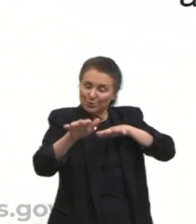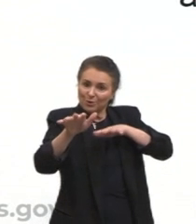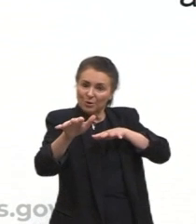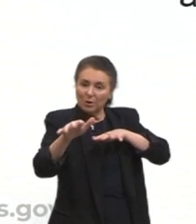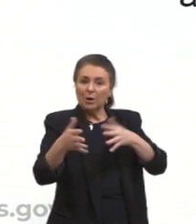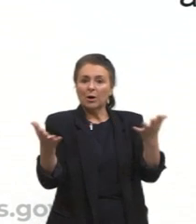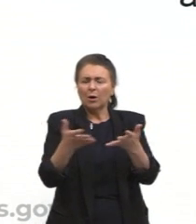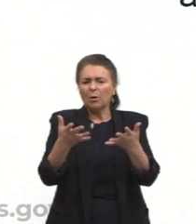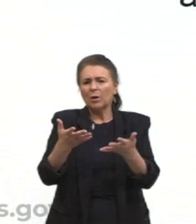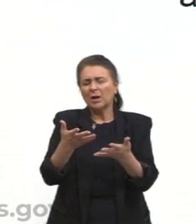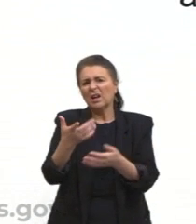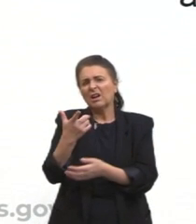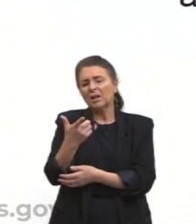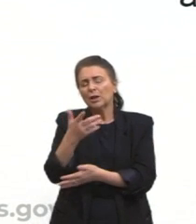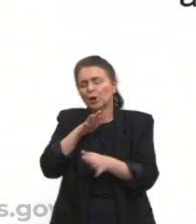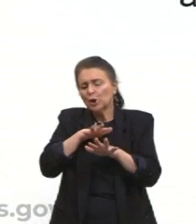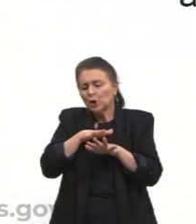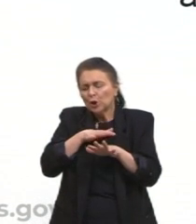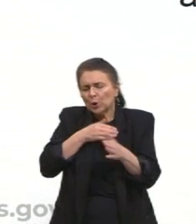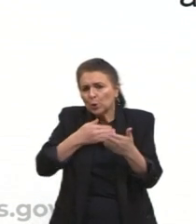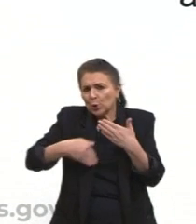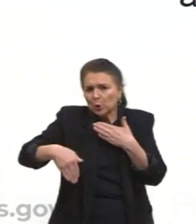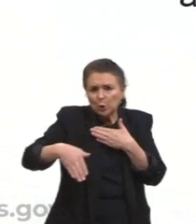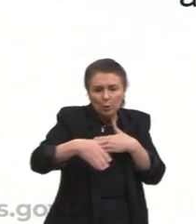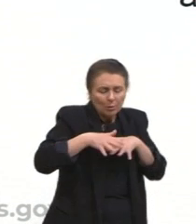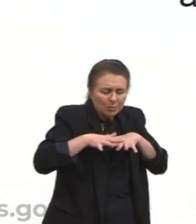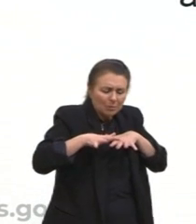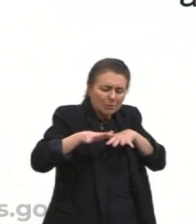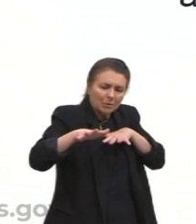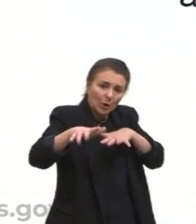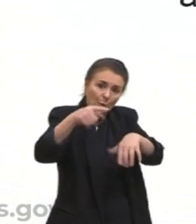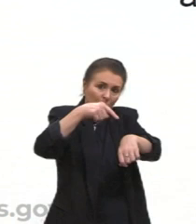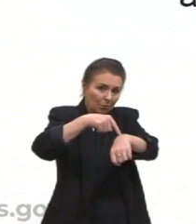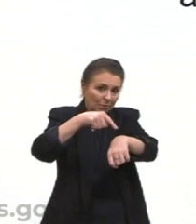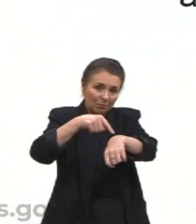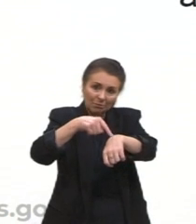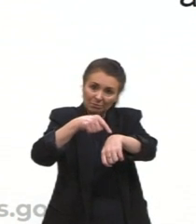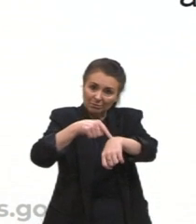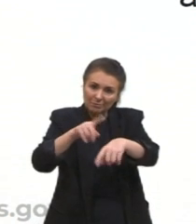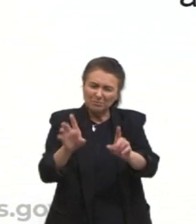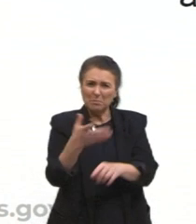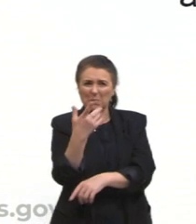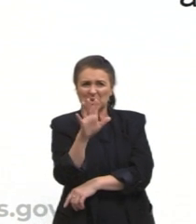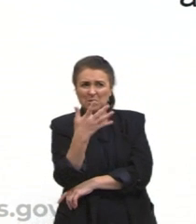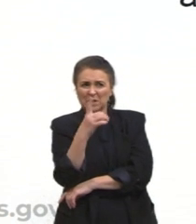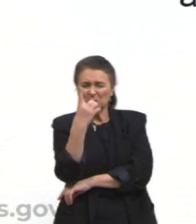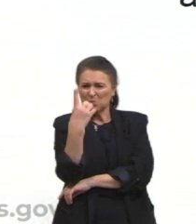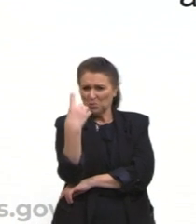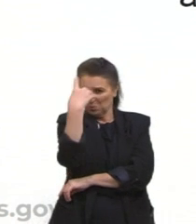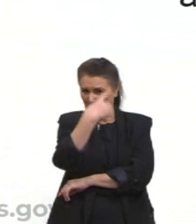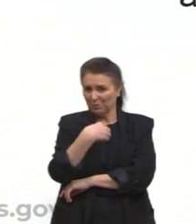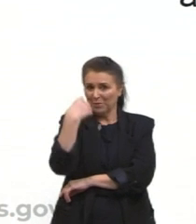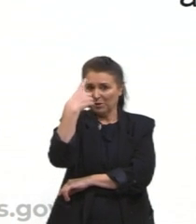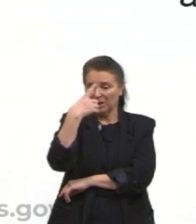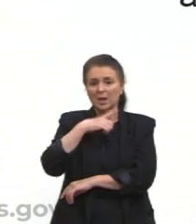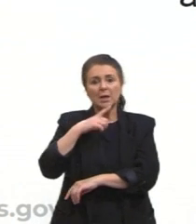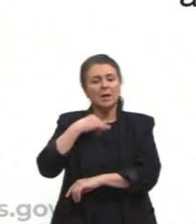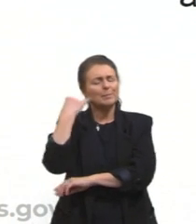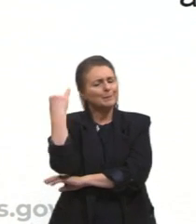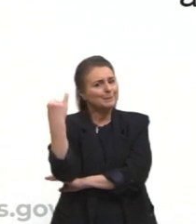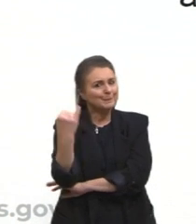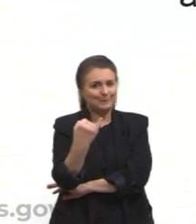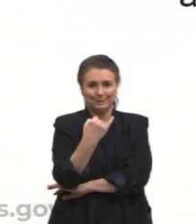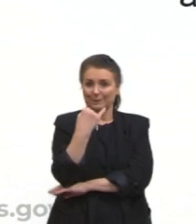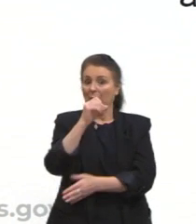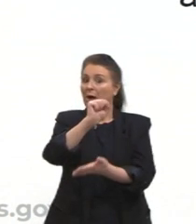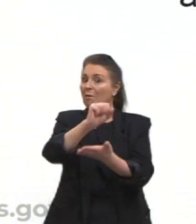composto para durar durante todo o desfile da escola de samba que daí cerca de uma hora e ele é um item importante de